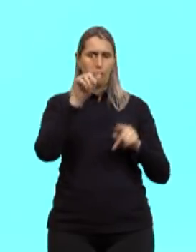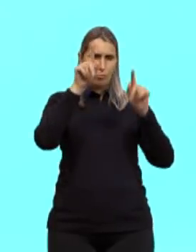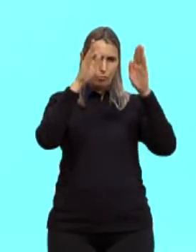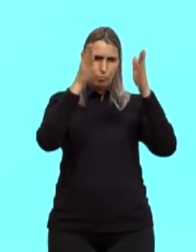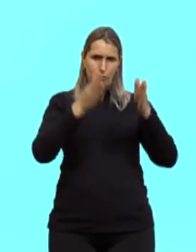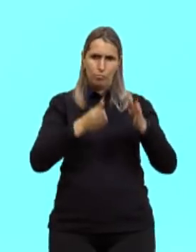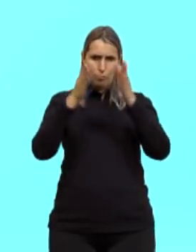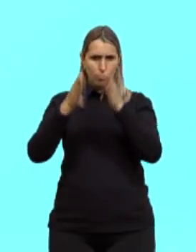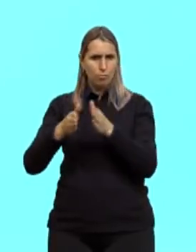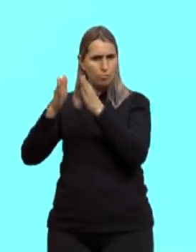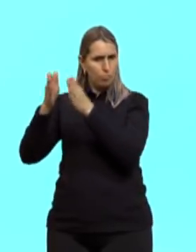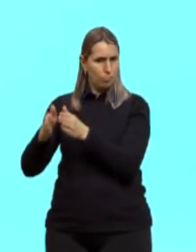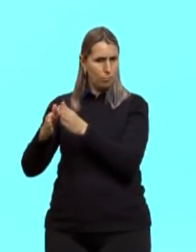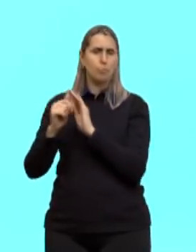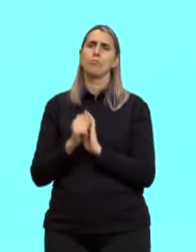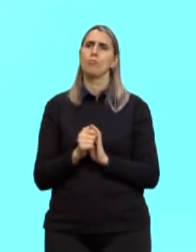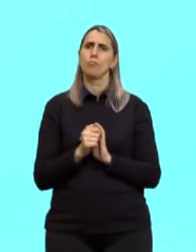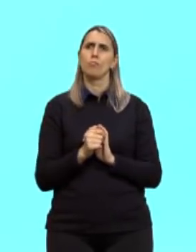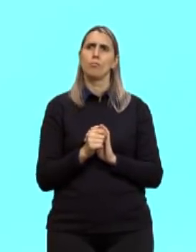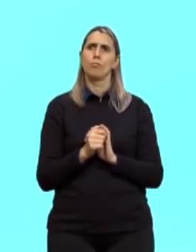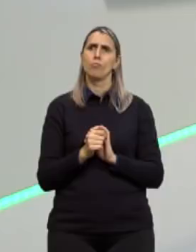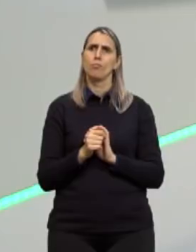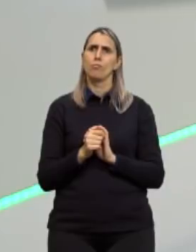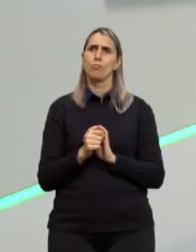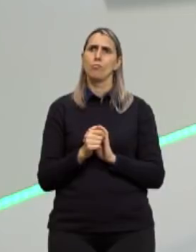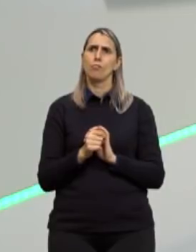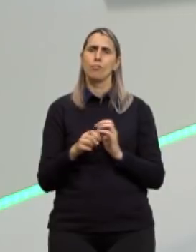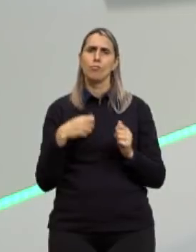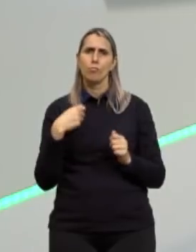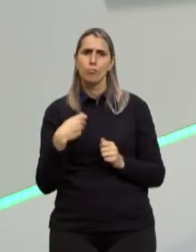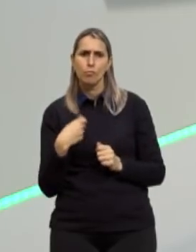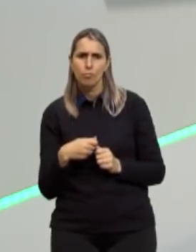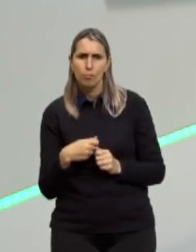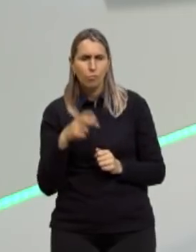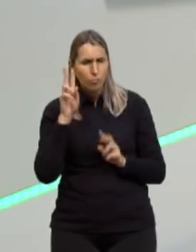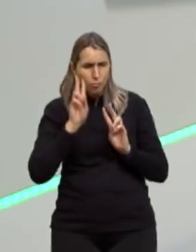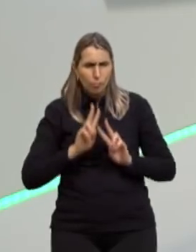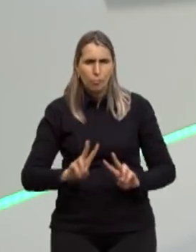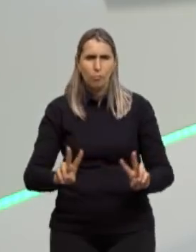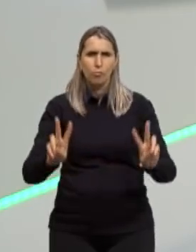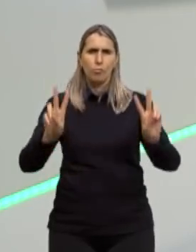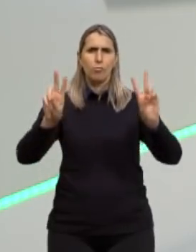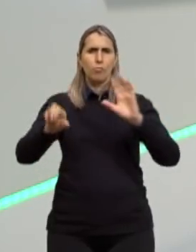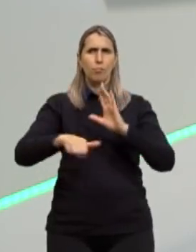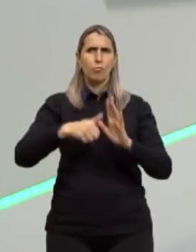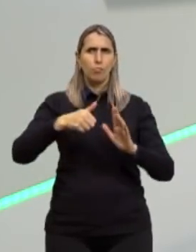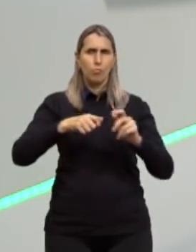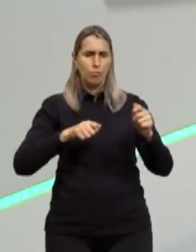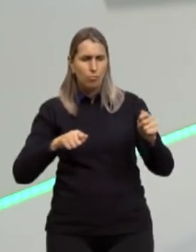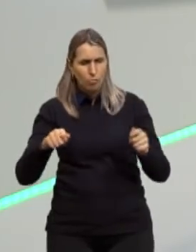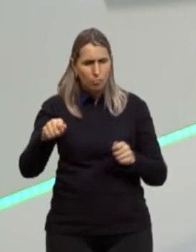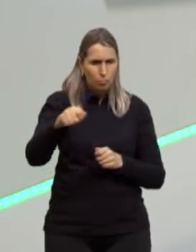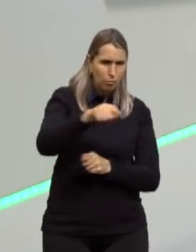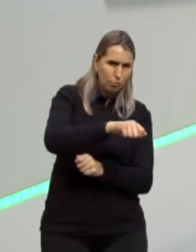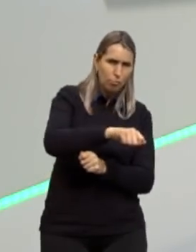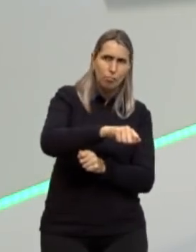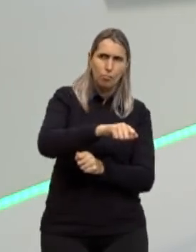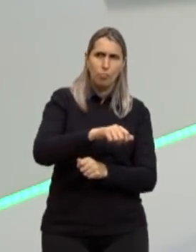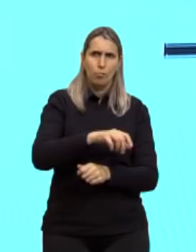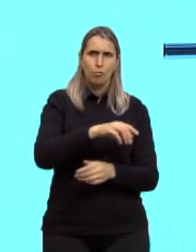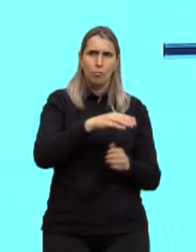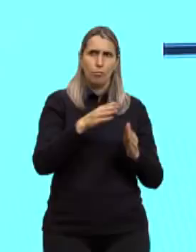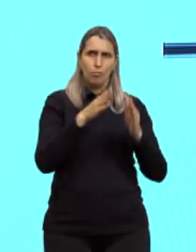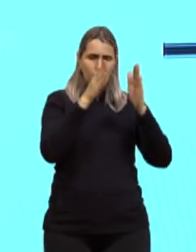certo então vira essas ruas para se alguém precisa visualizar melhor vira enxerga